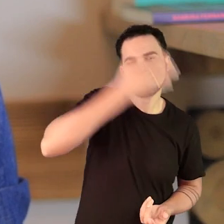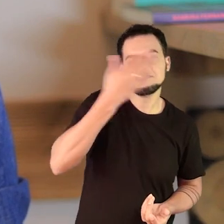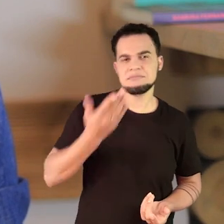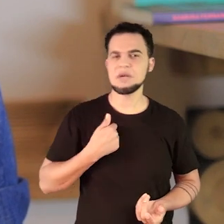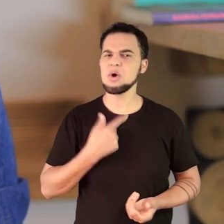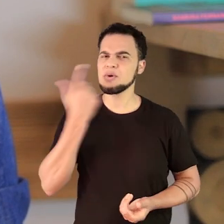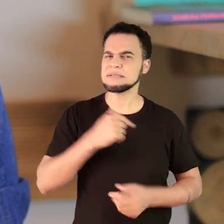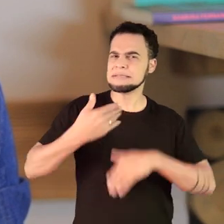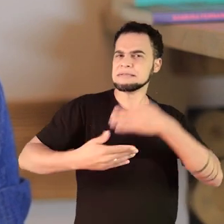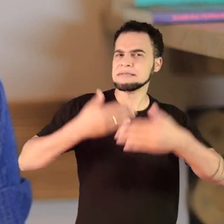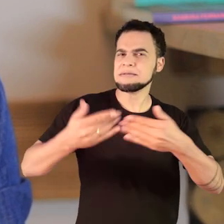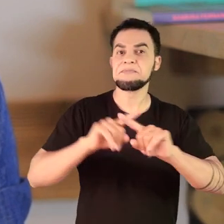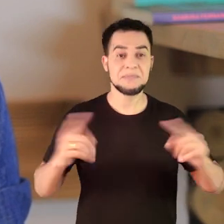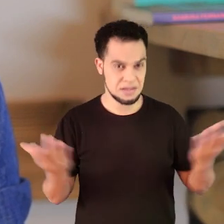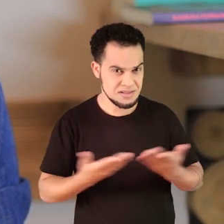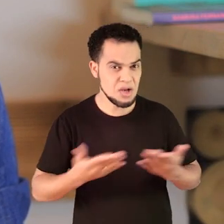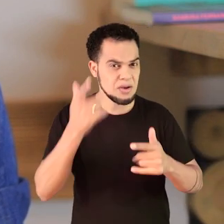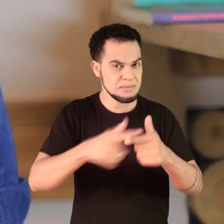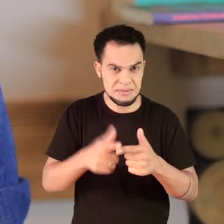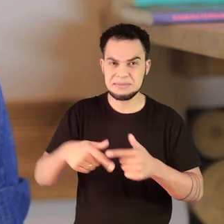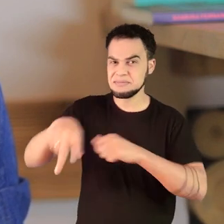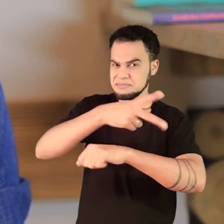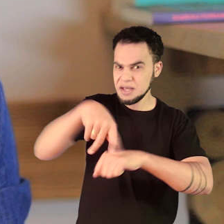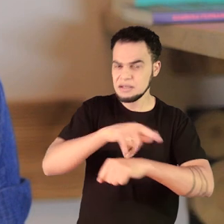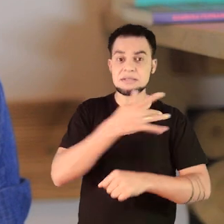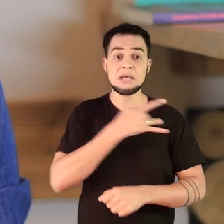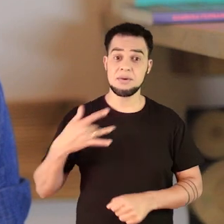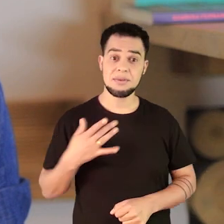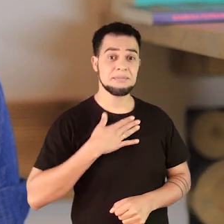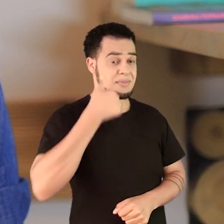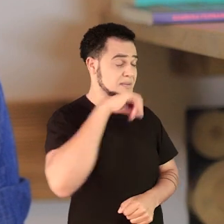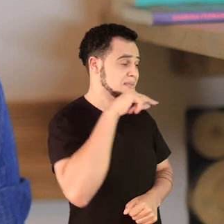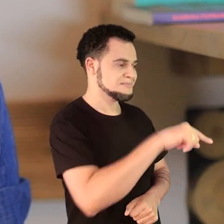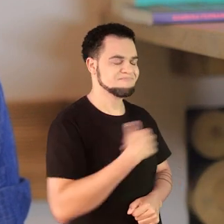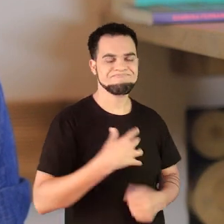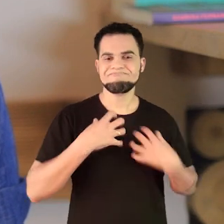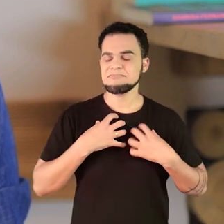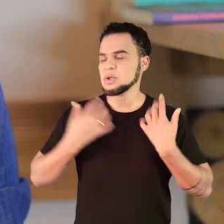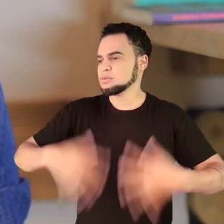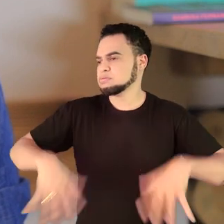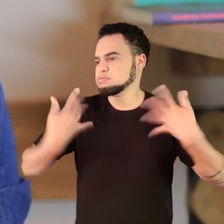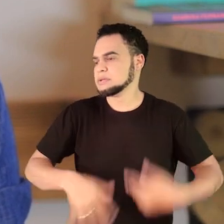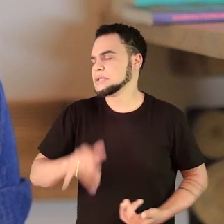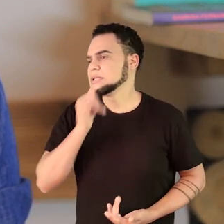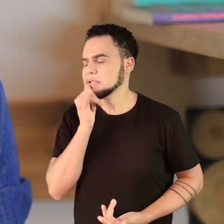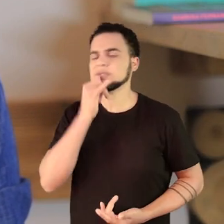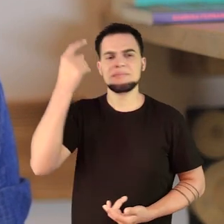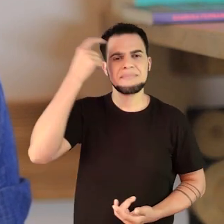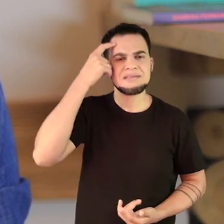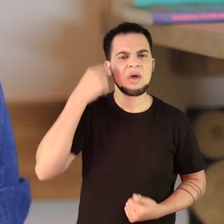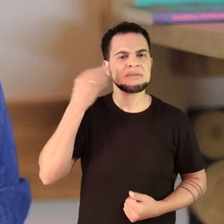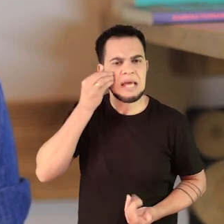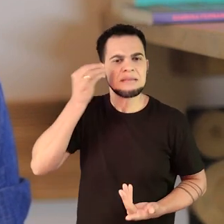até consegui chegar longe, mas agora com o agravamento da situação do país e da saúde de minha mãe, só sinto tristeza e desespero, pensando que